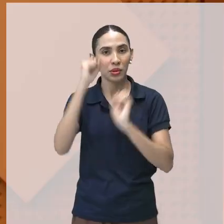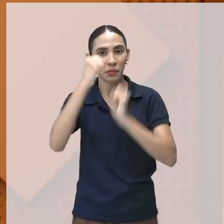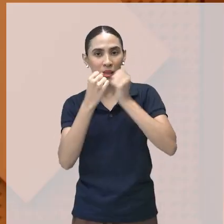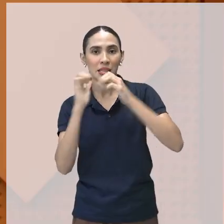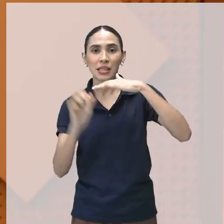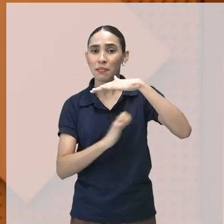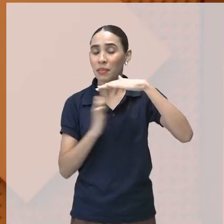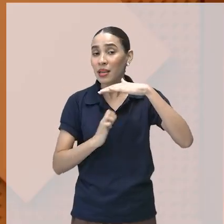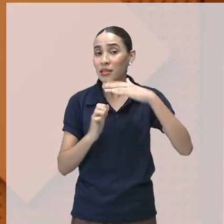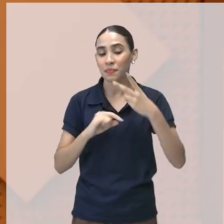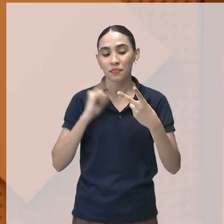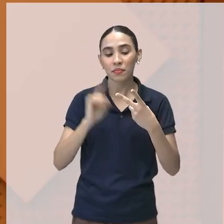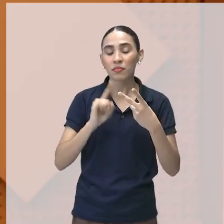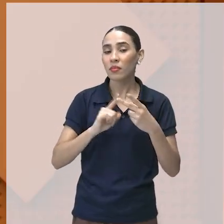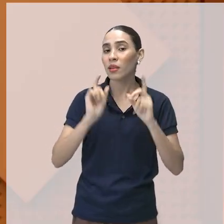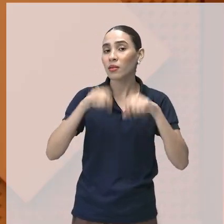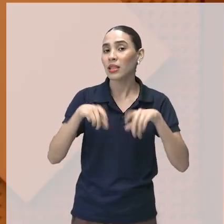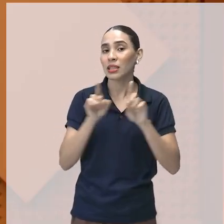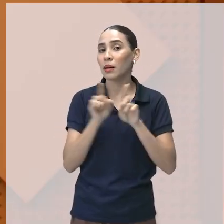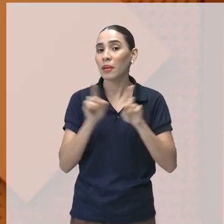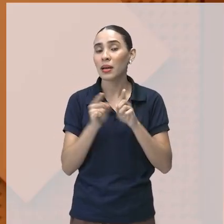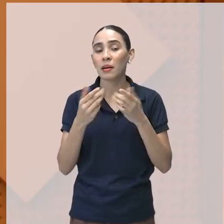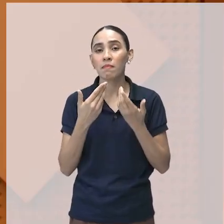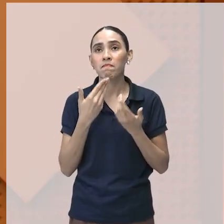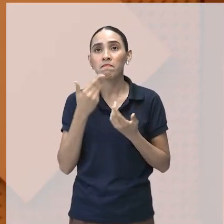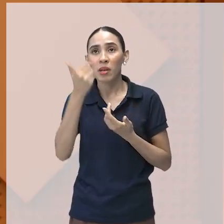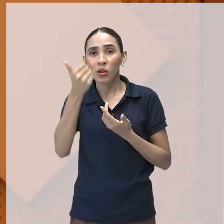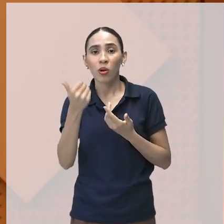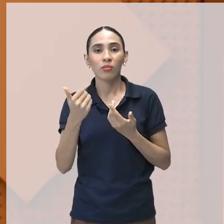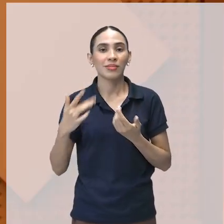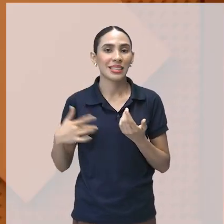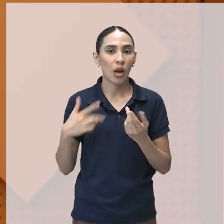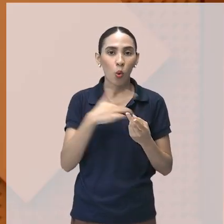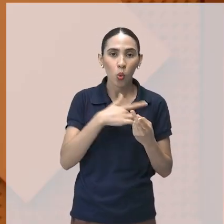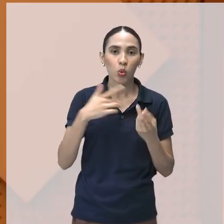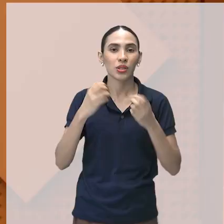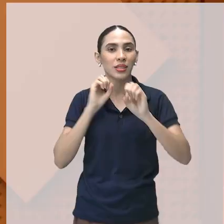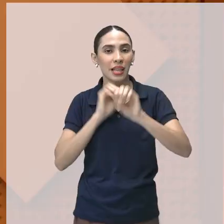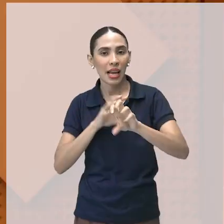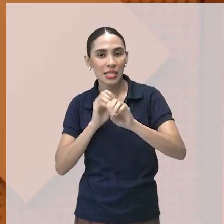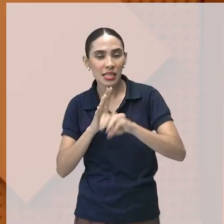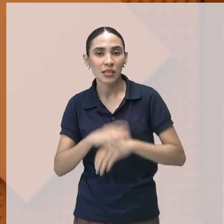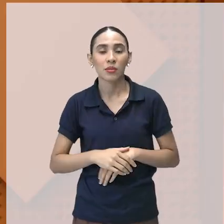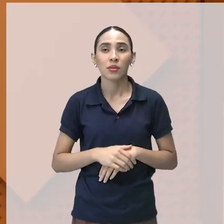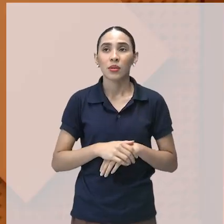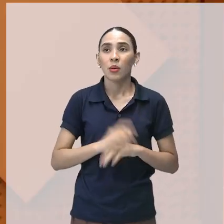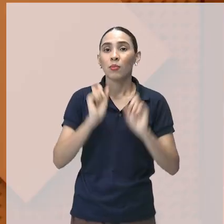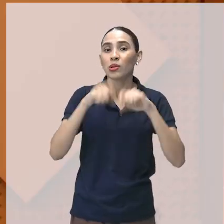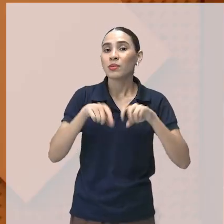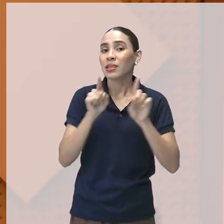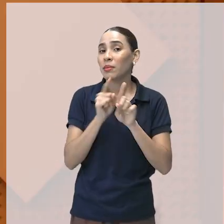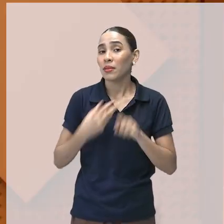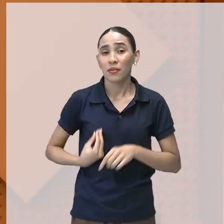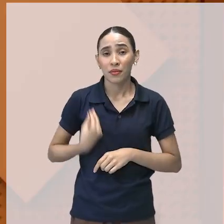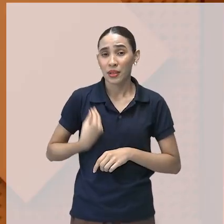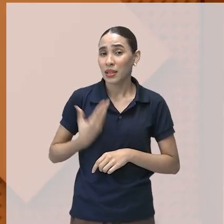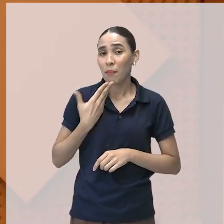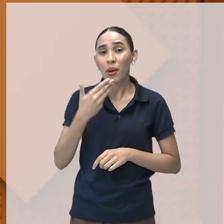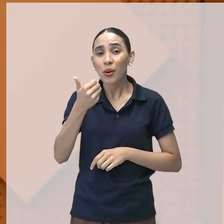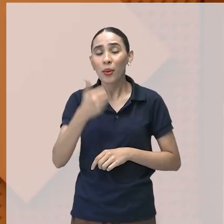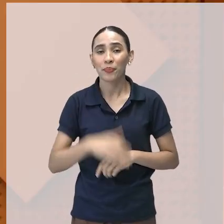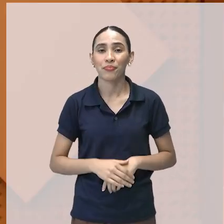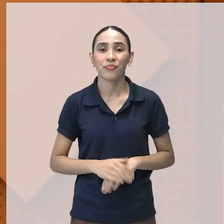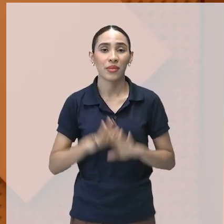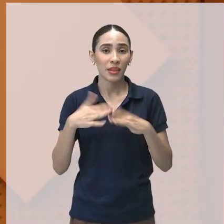no comércio. A possibilidade de melhor acesso à saúde, à educação. A possibilidade de uma vida melhor,